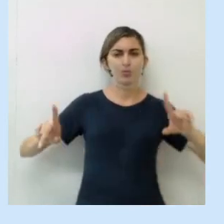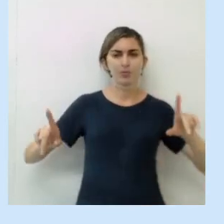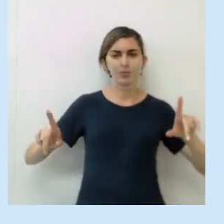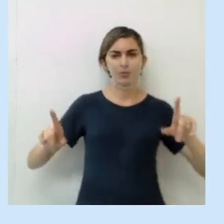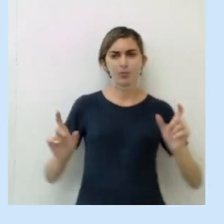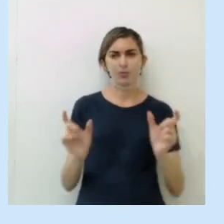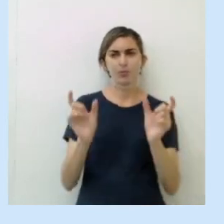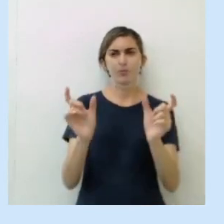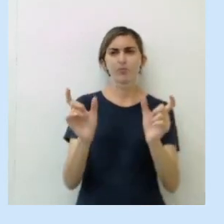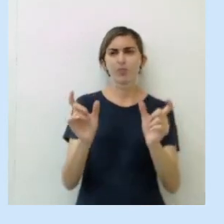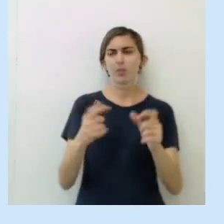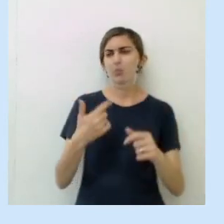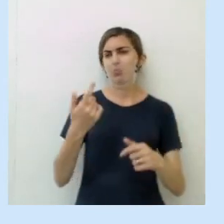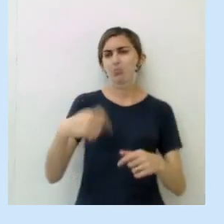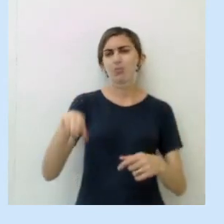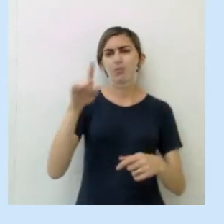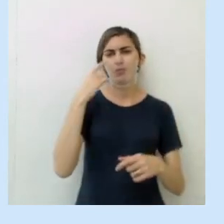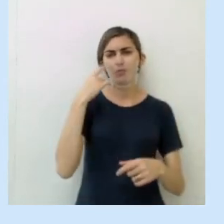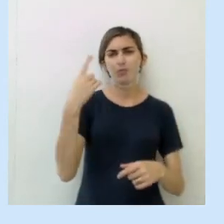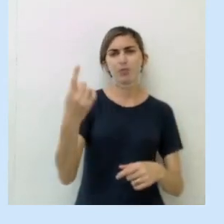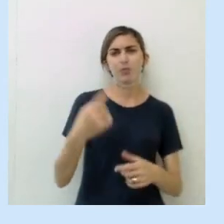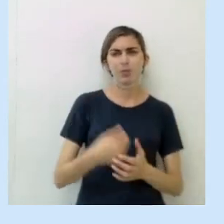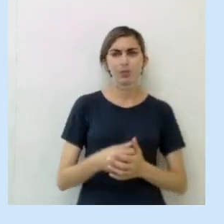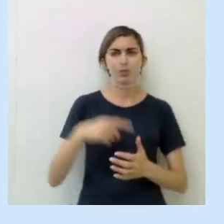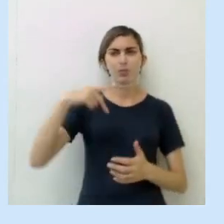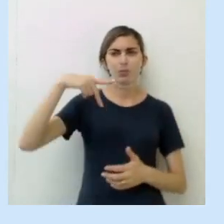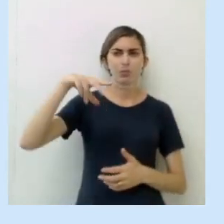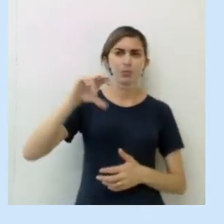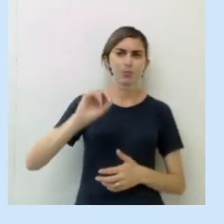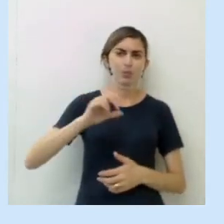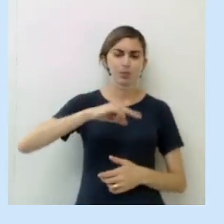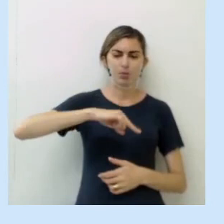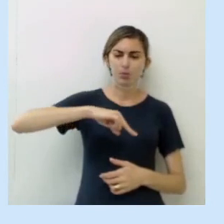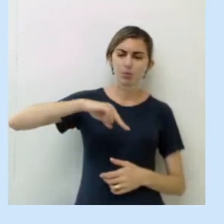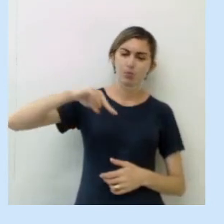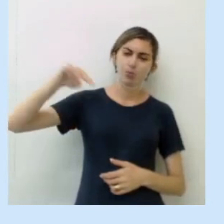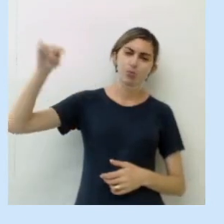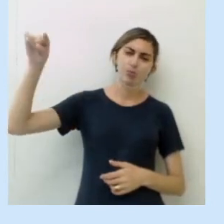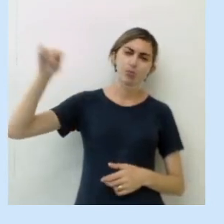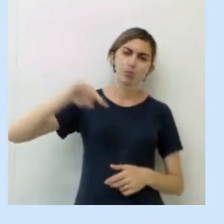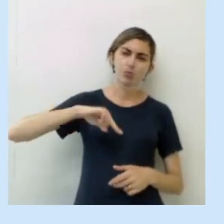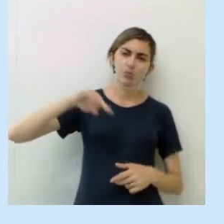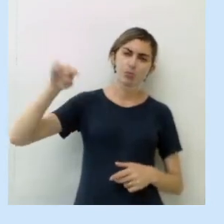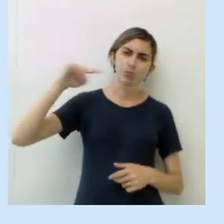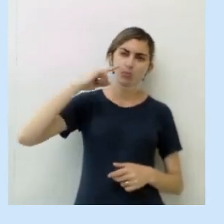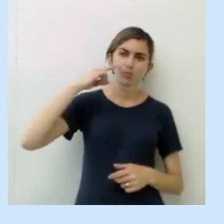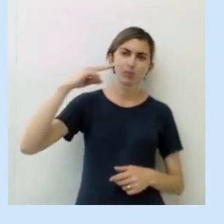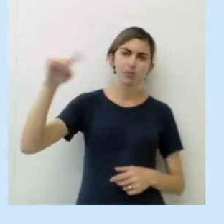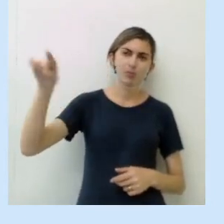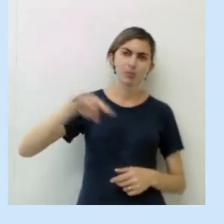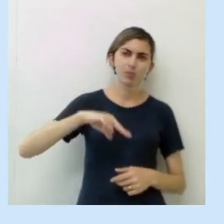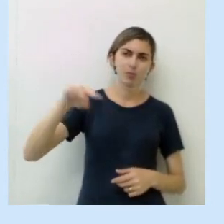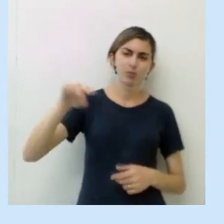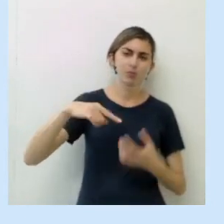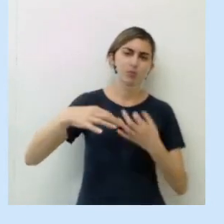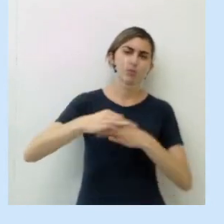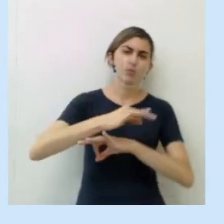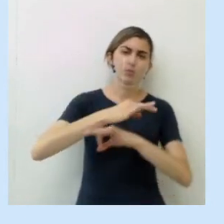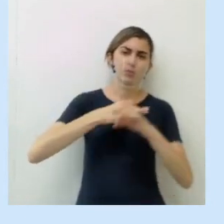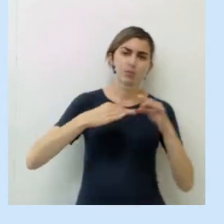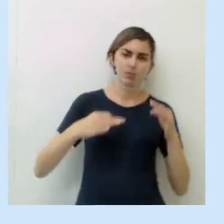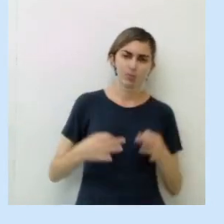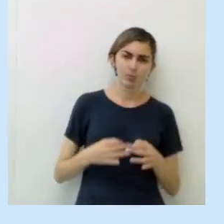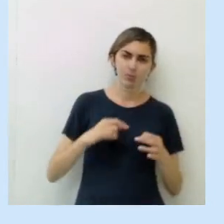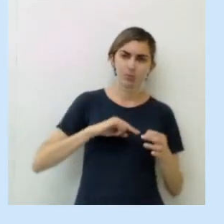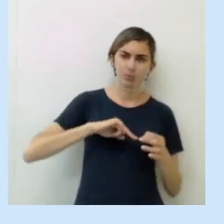opostos. Bruno, cadê o plano que eu não estou vendo? Olha aqui, ó. O plano está aqui. Observa aqui o plano passando no meio da molécula.